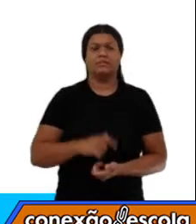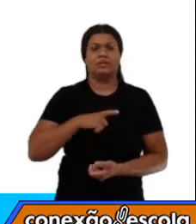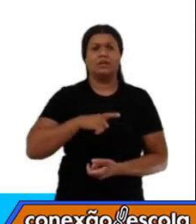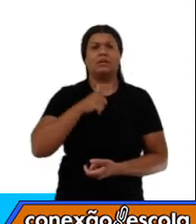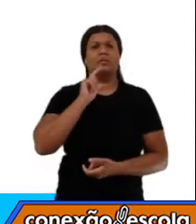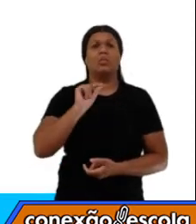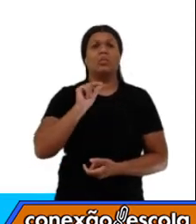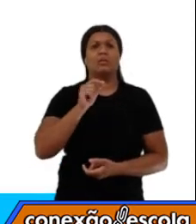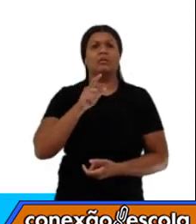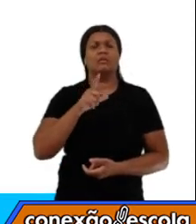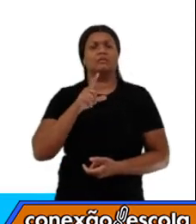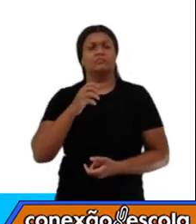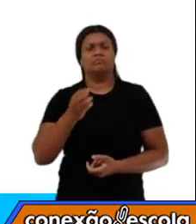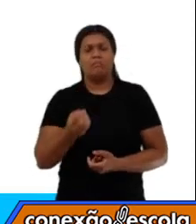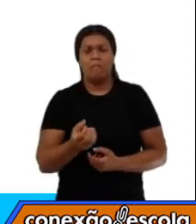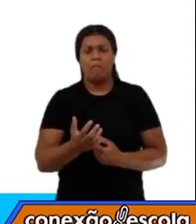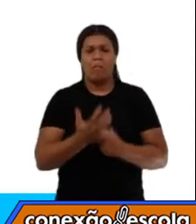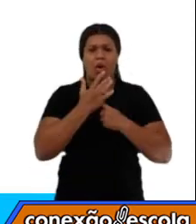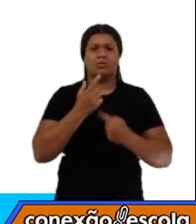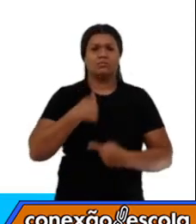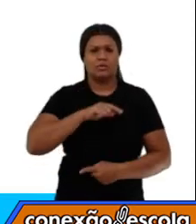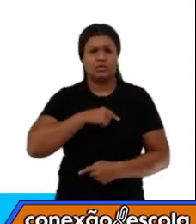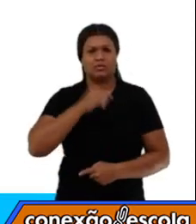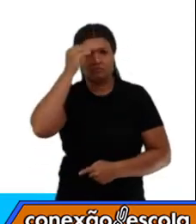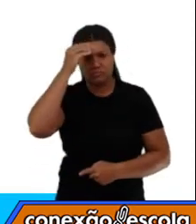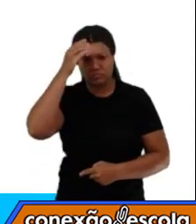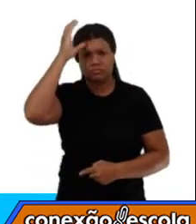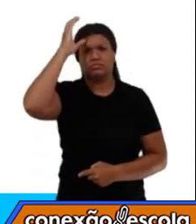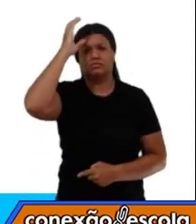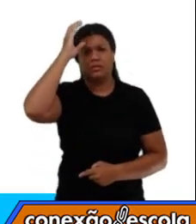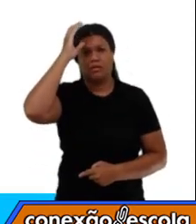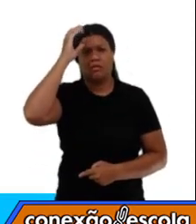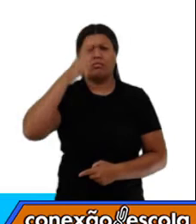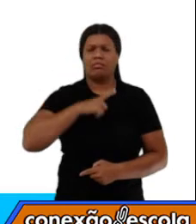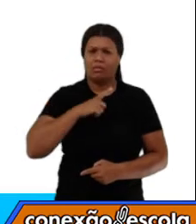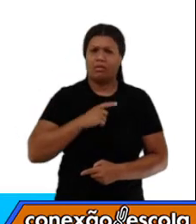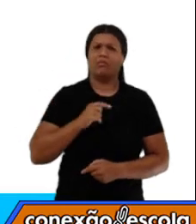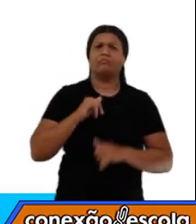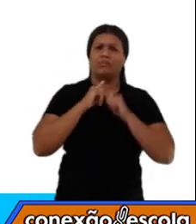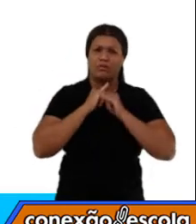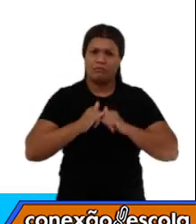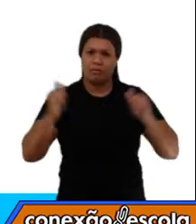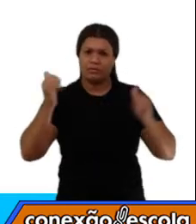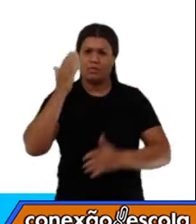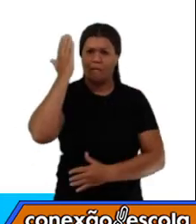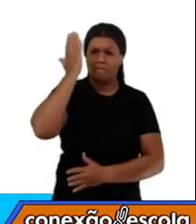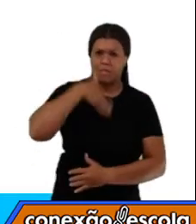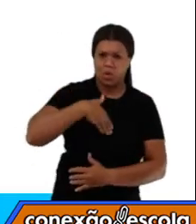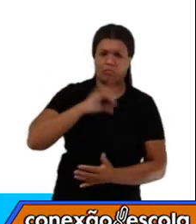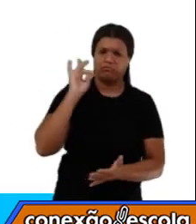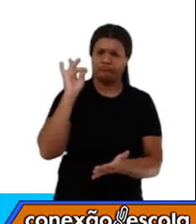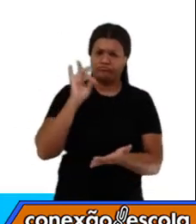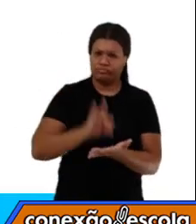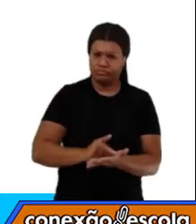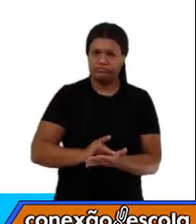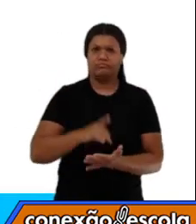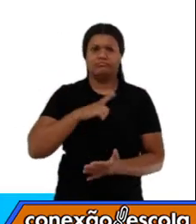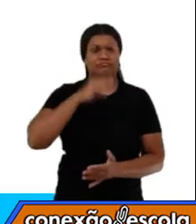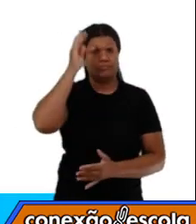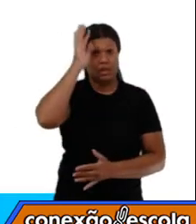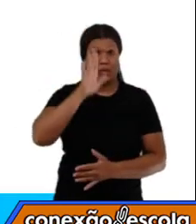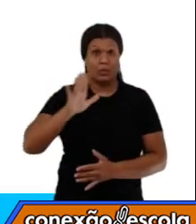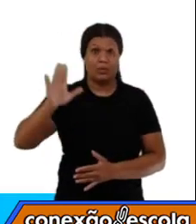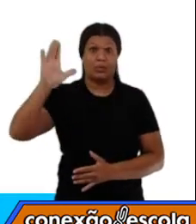e objetiva. Eles nos trazem dados de informações cientificamente comprovadas, teorias,